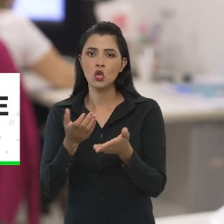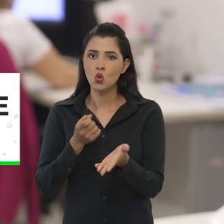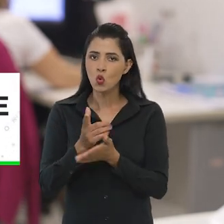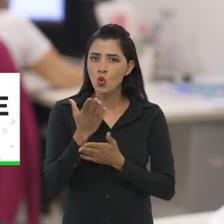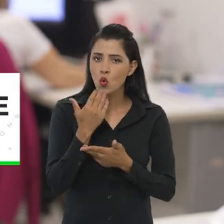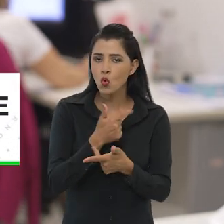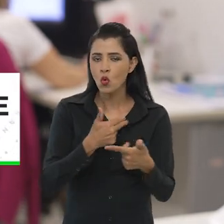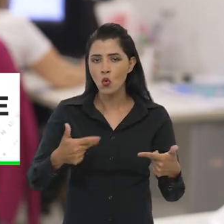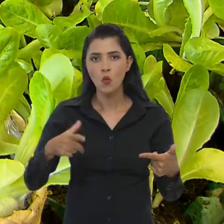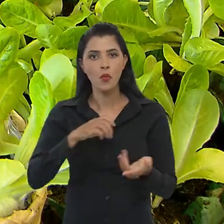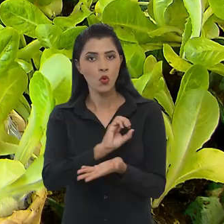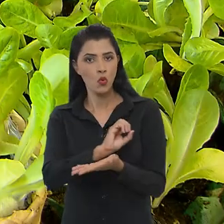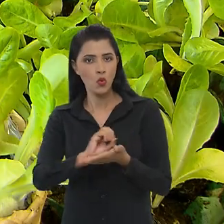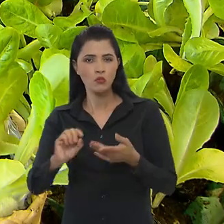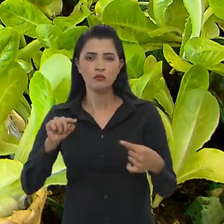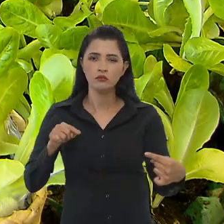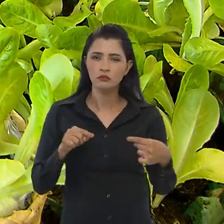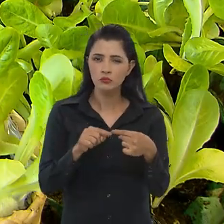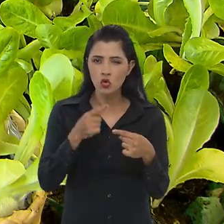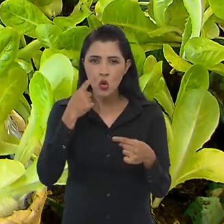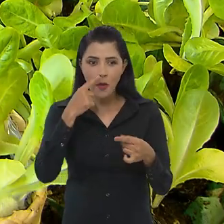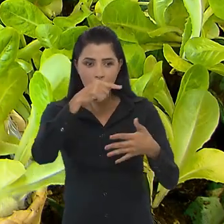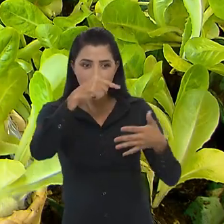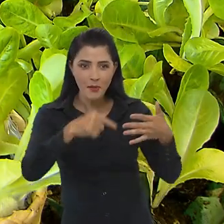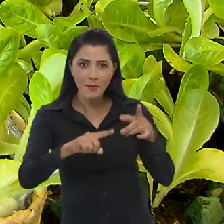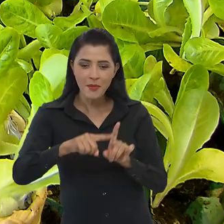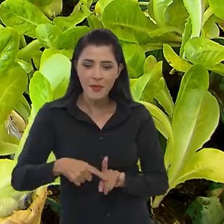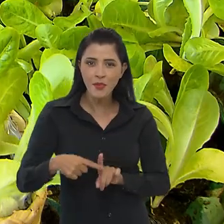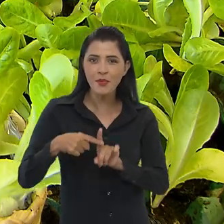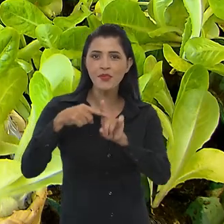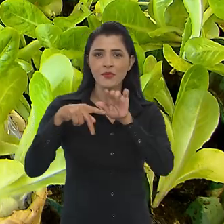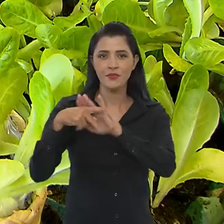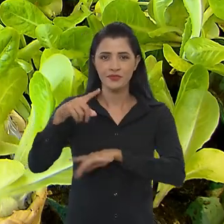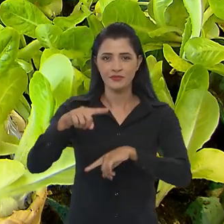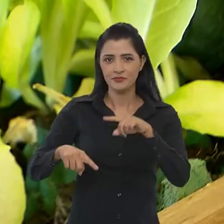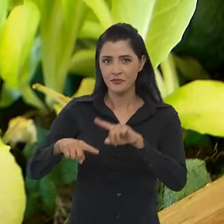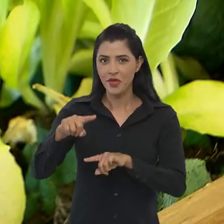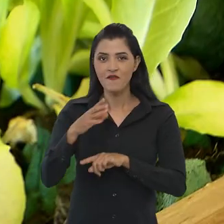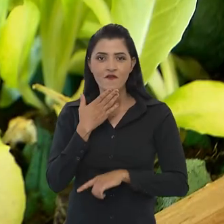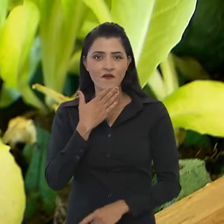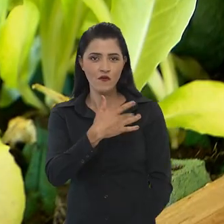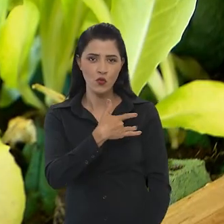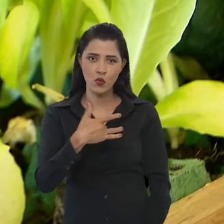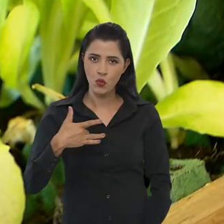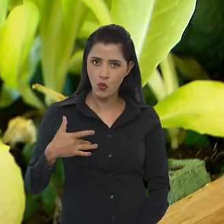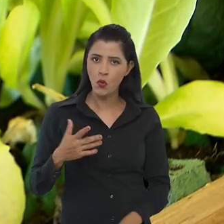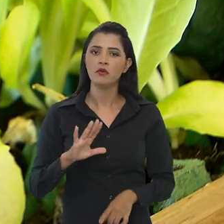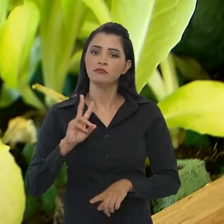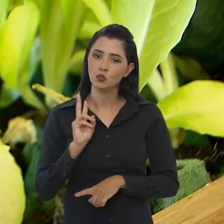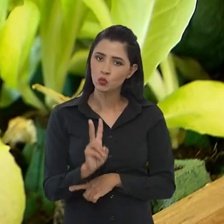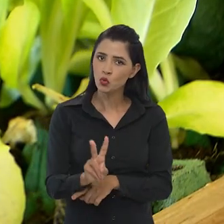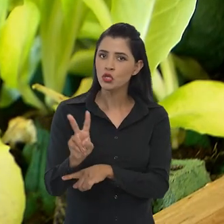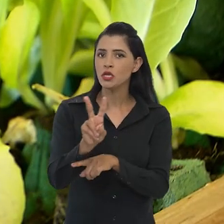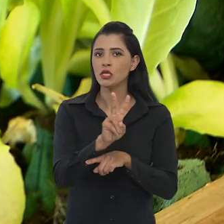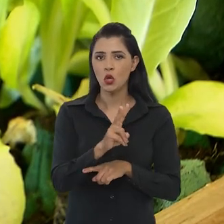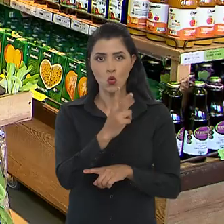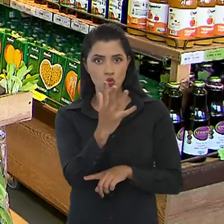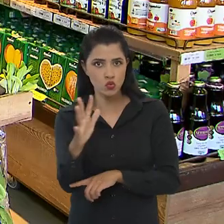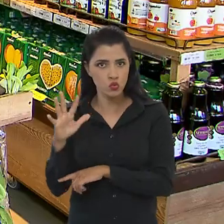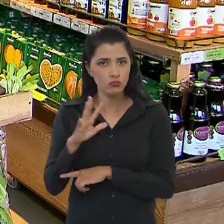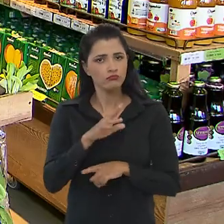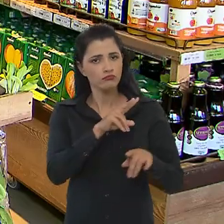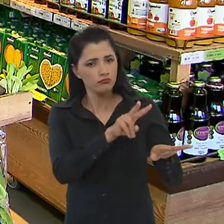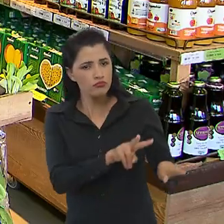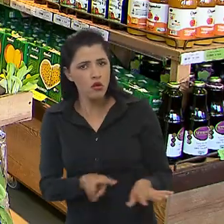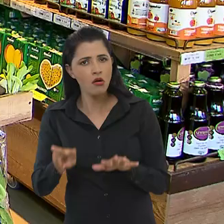de alimentos orgânicos. O objetivo é ressaltar os benefícios desses produtos para a saúde e conservação do meio ambiente.